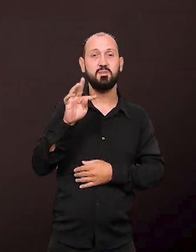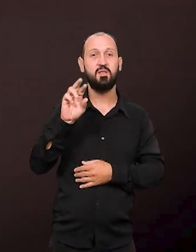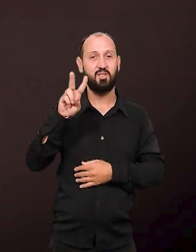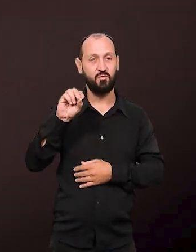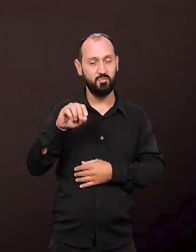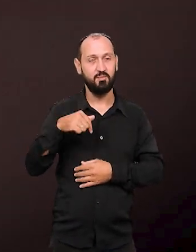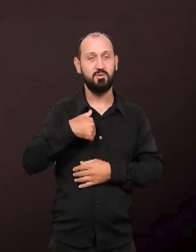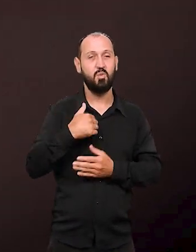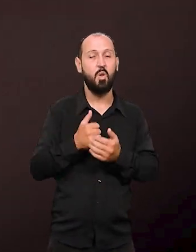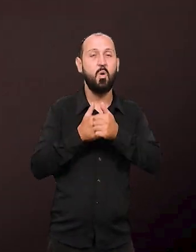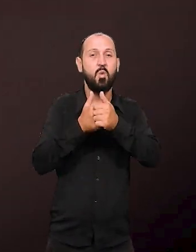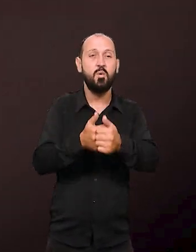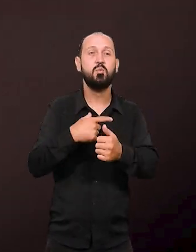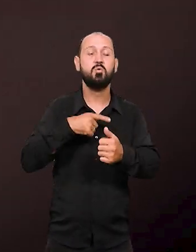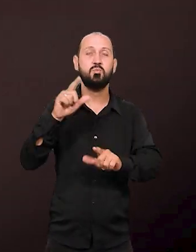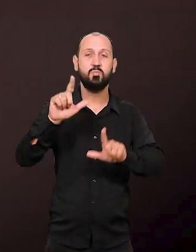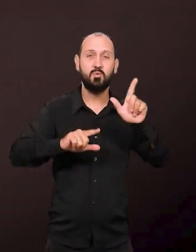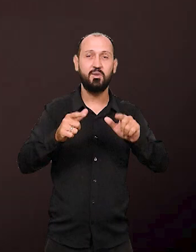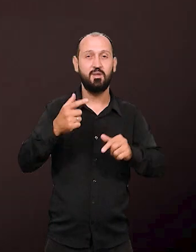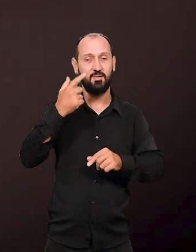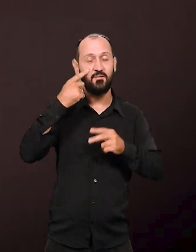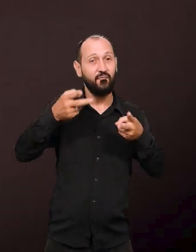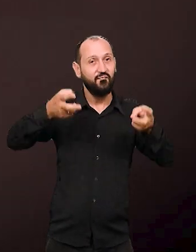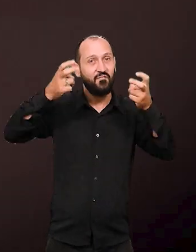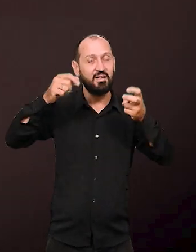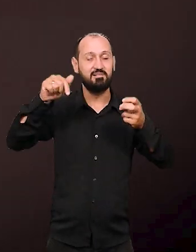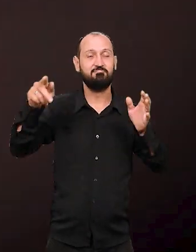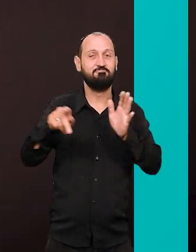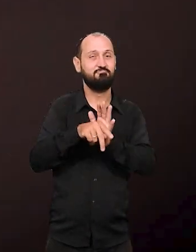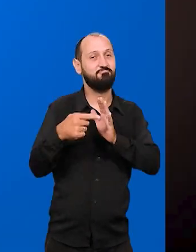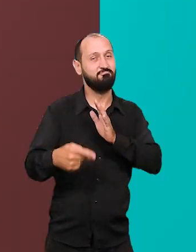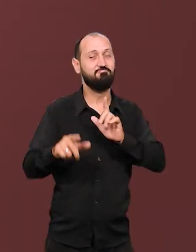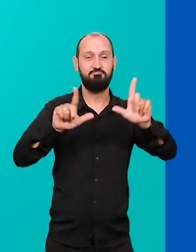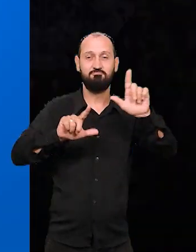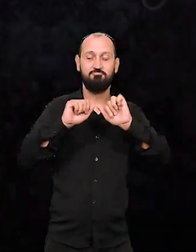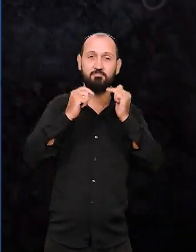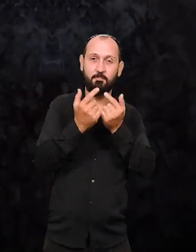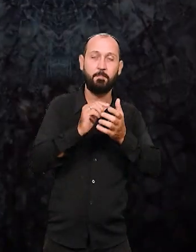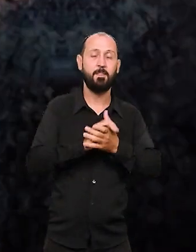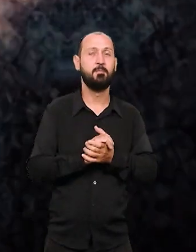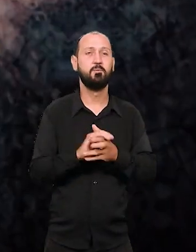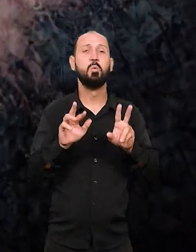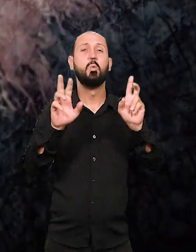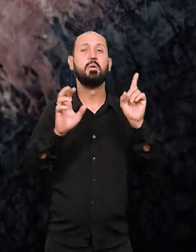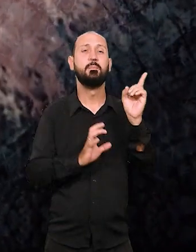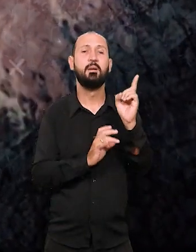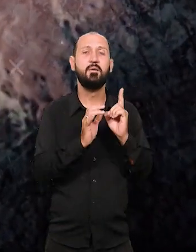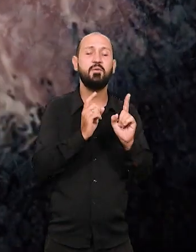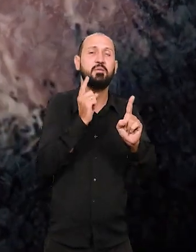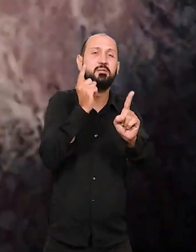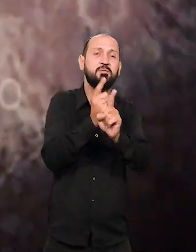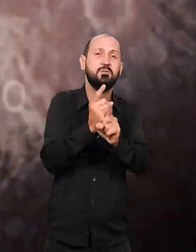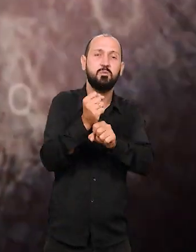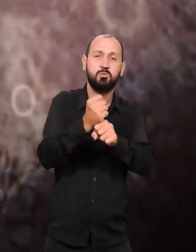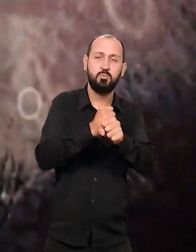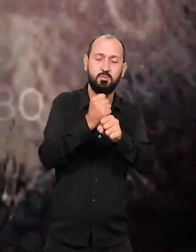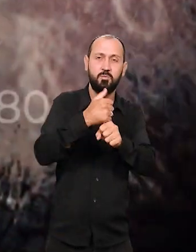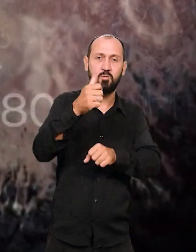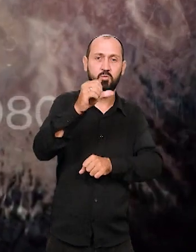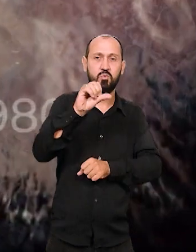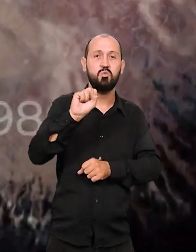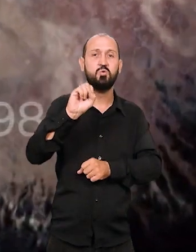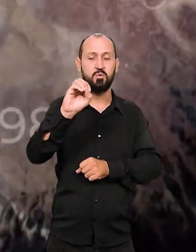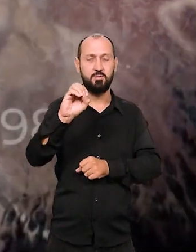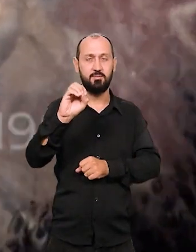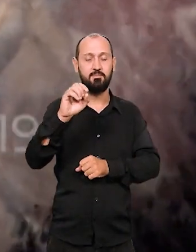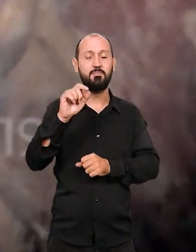você acompanha comigo agora o programa Fique Ligado da TV Assembleia. A AIDS foi identificada no início dos anos